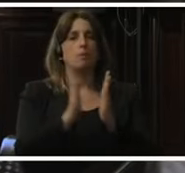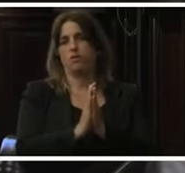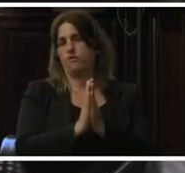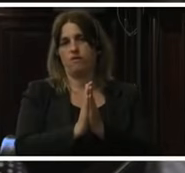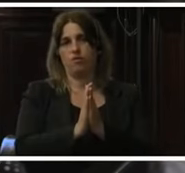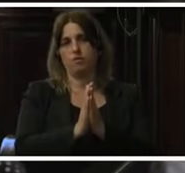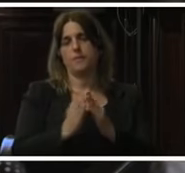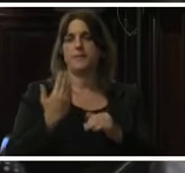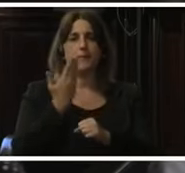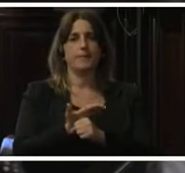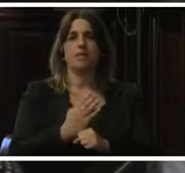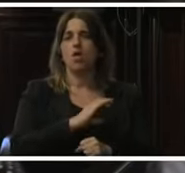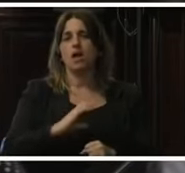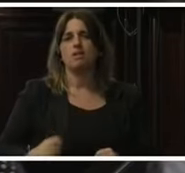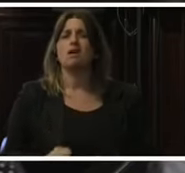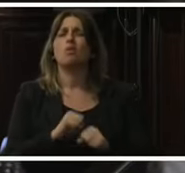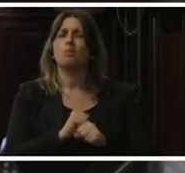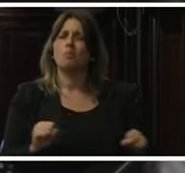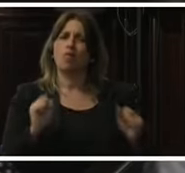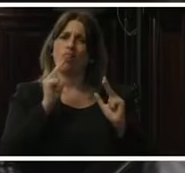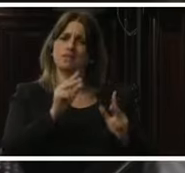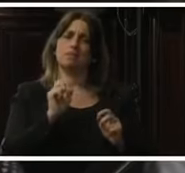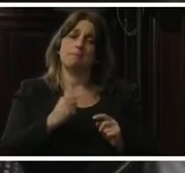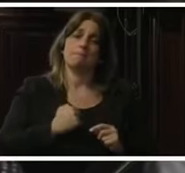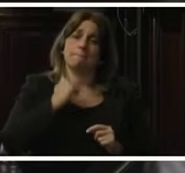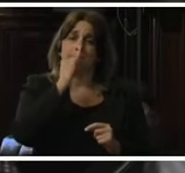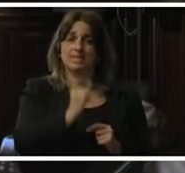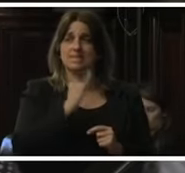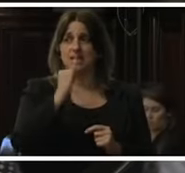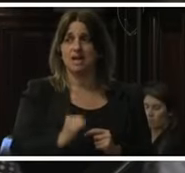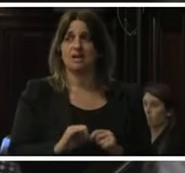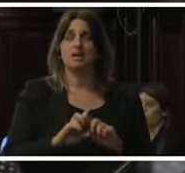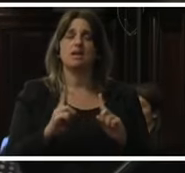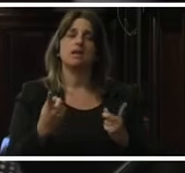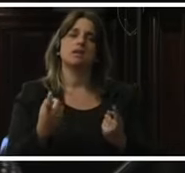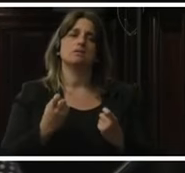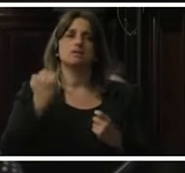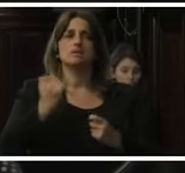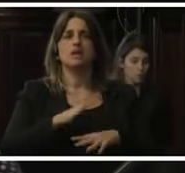nessa mostra se vive em games